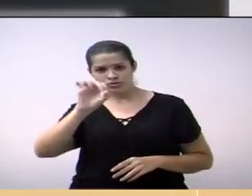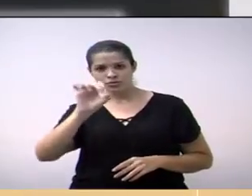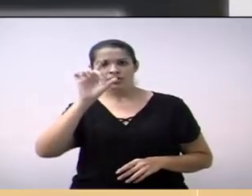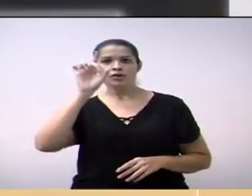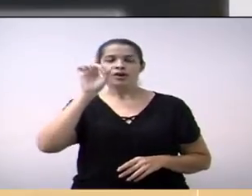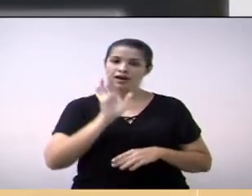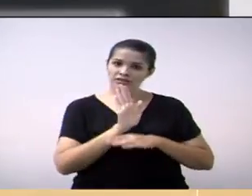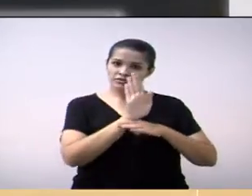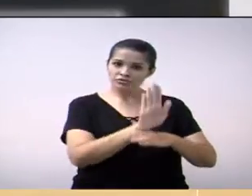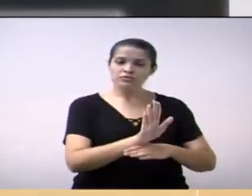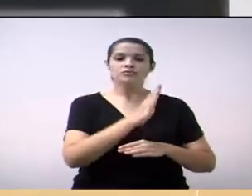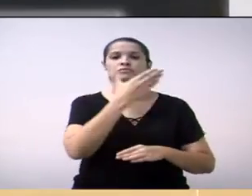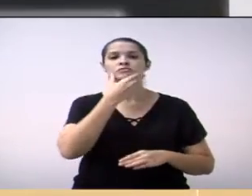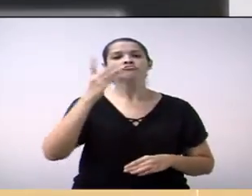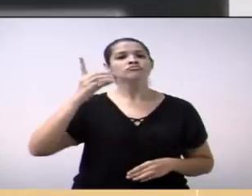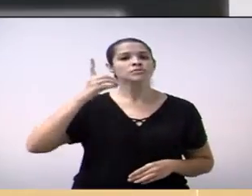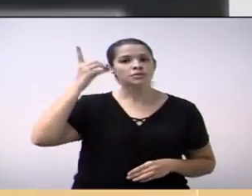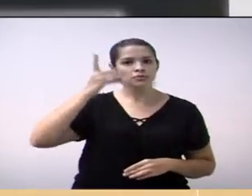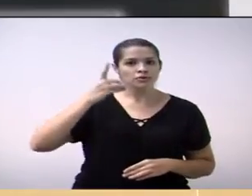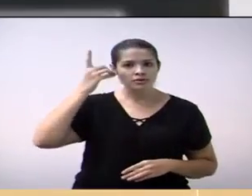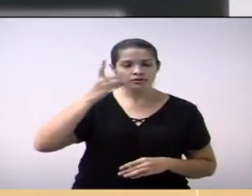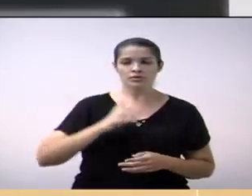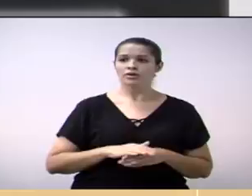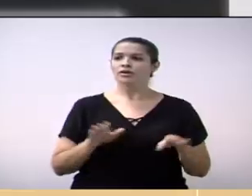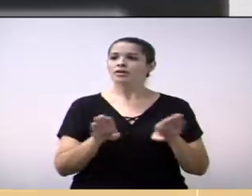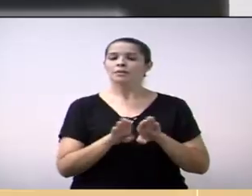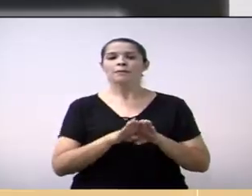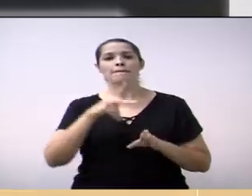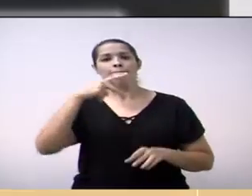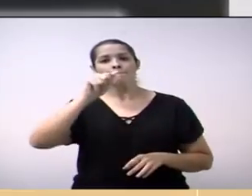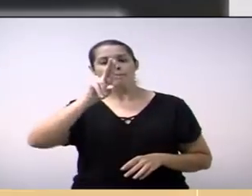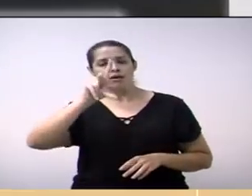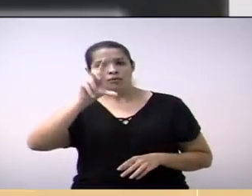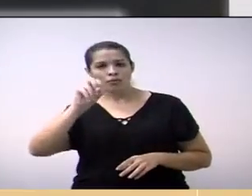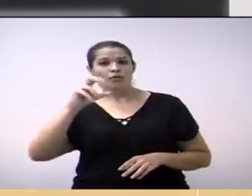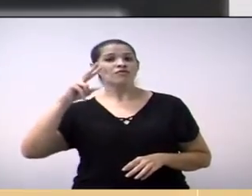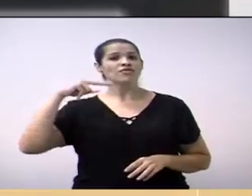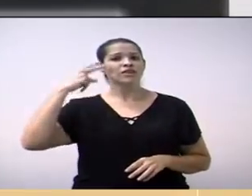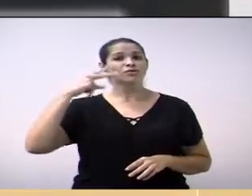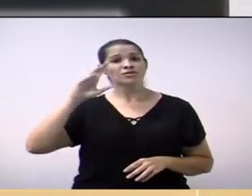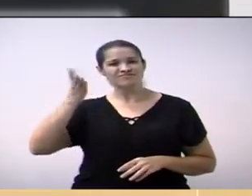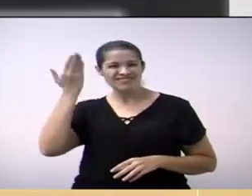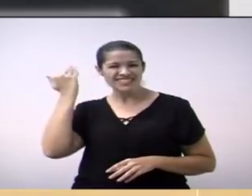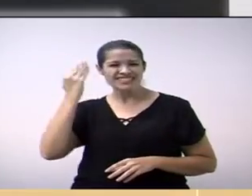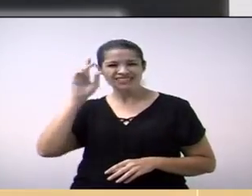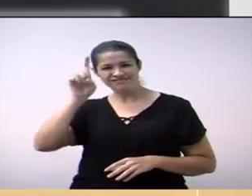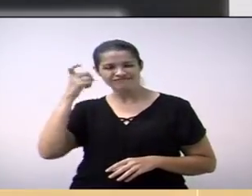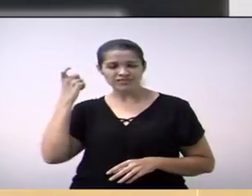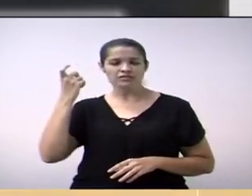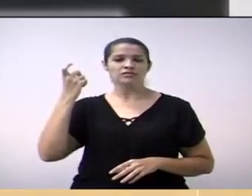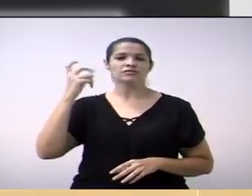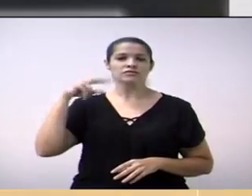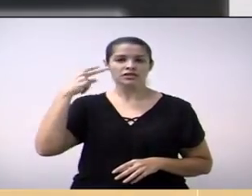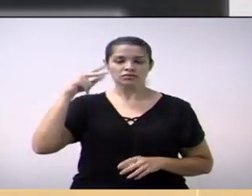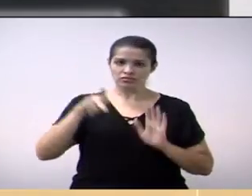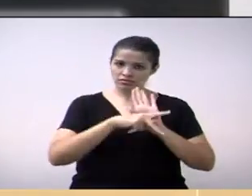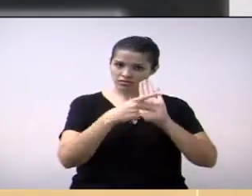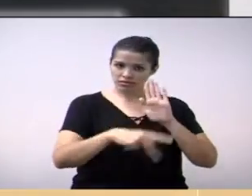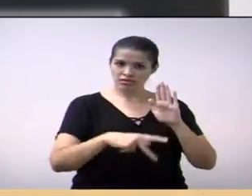senhor Mauro Datruque, ex-vereador dessa casa, e senhor Paulo Mota, presidente do PRTB.